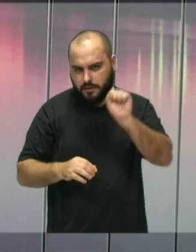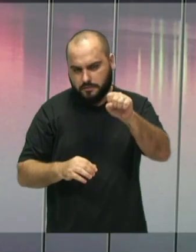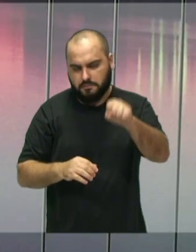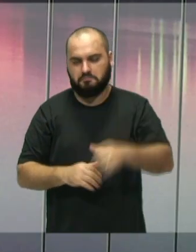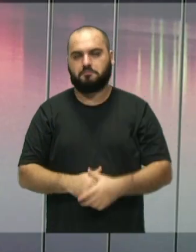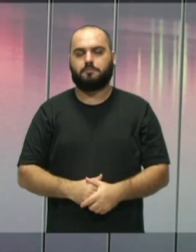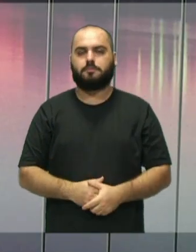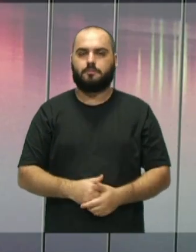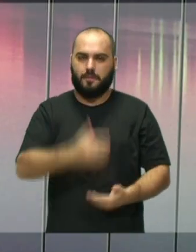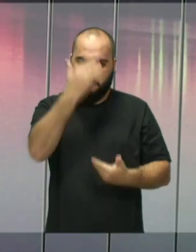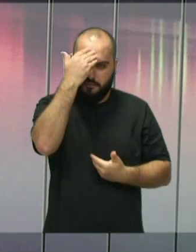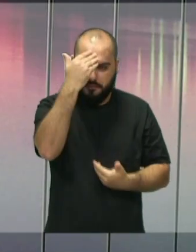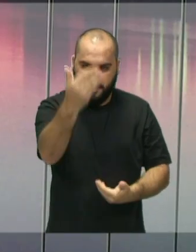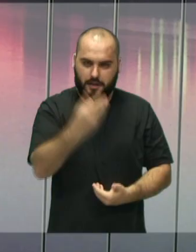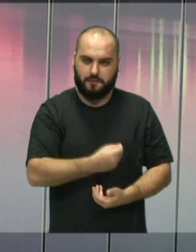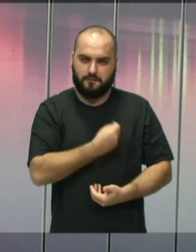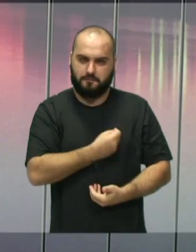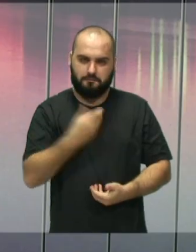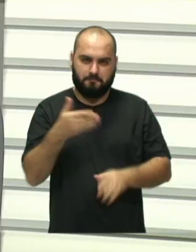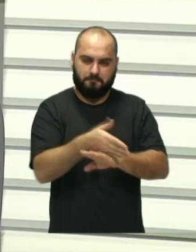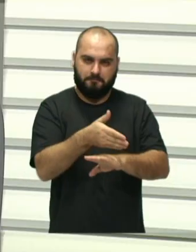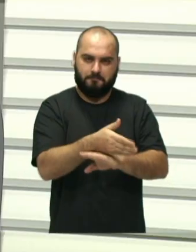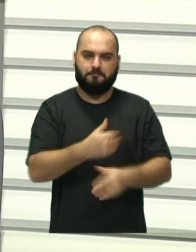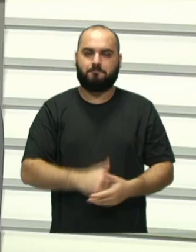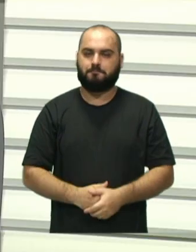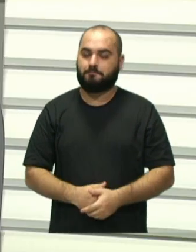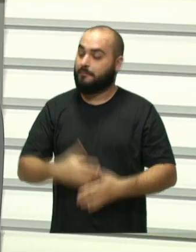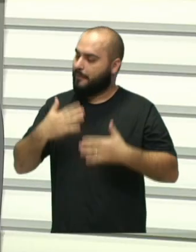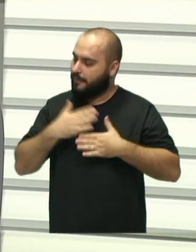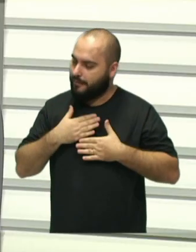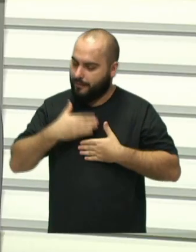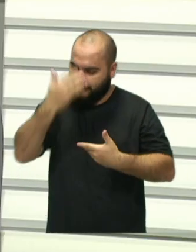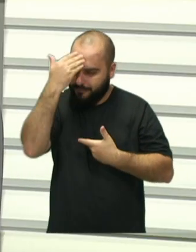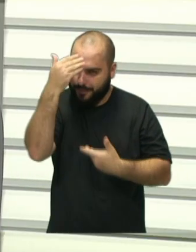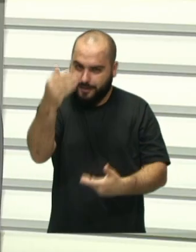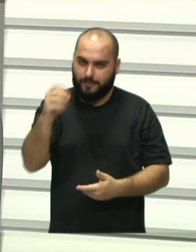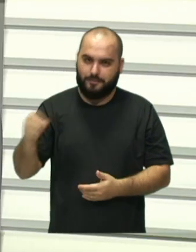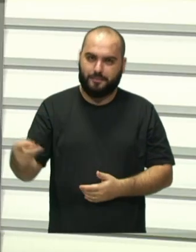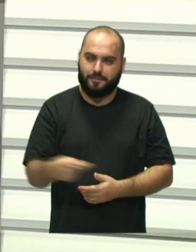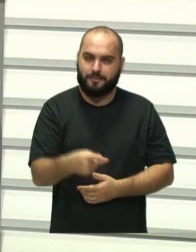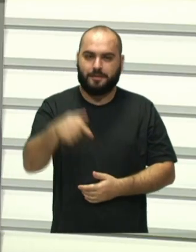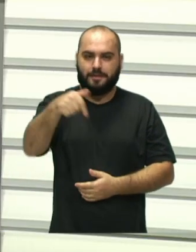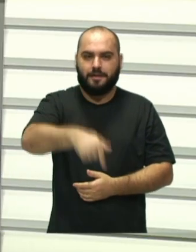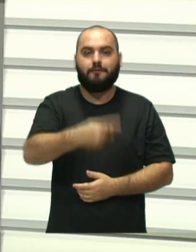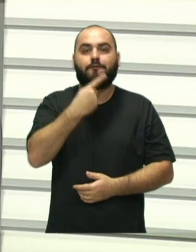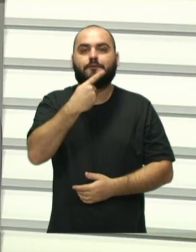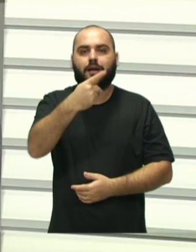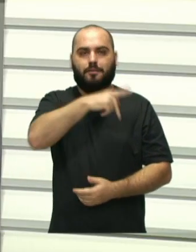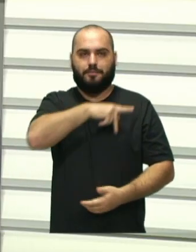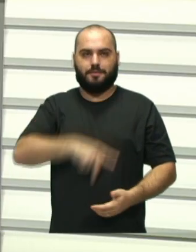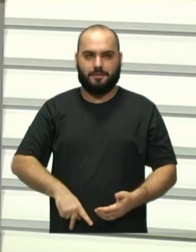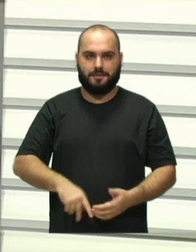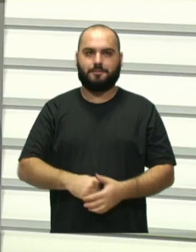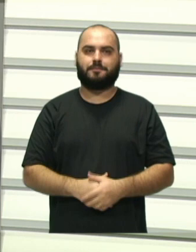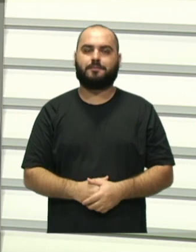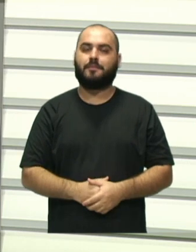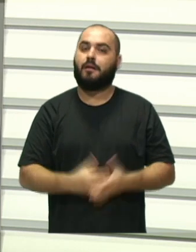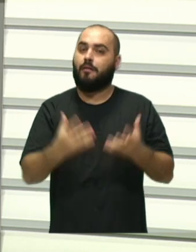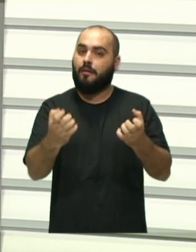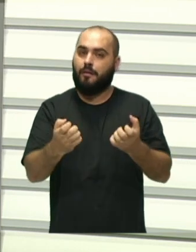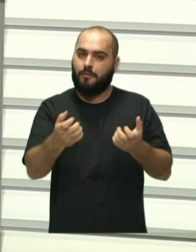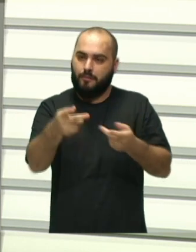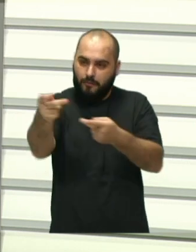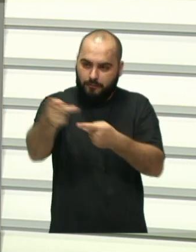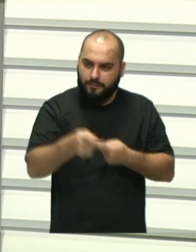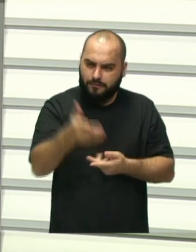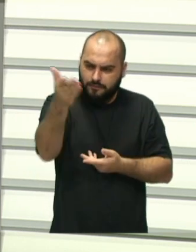do programa e eu agradeço a sua presença e eu agradeço mas eu vezes acordado aqui não fala Presidente Quero convidar você